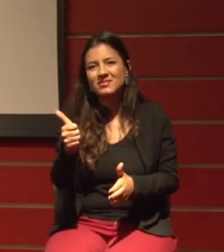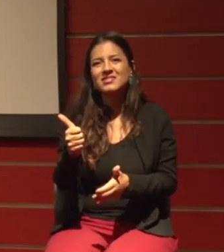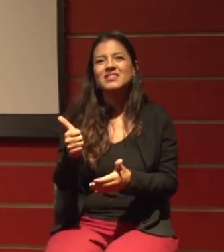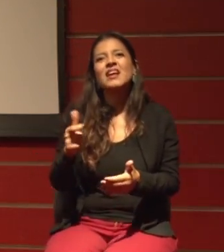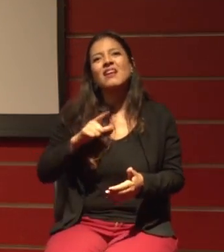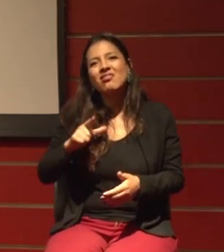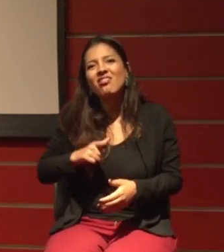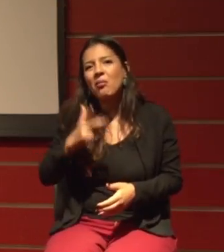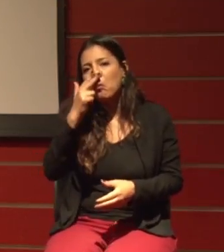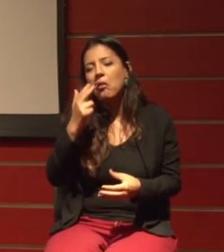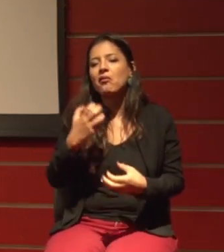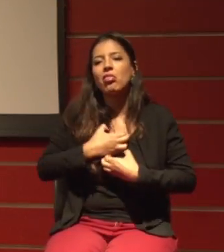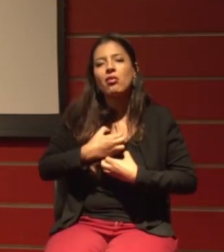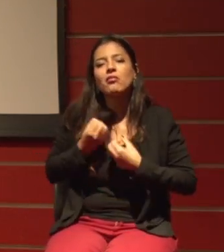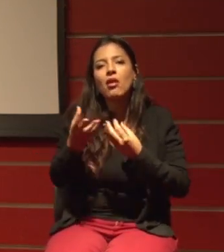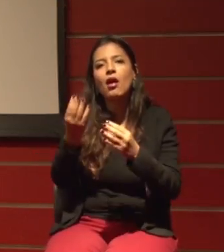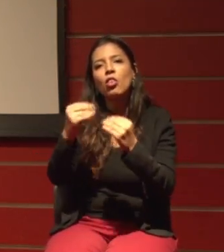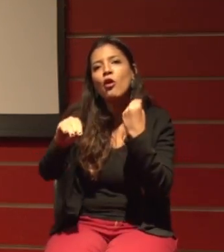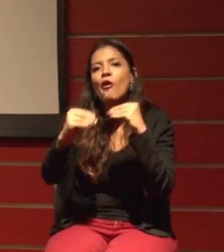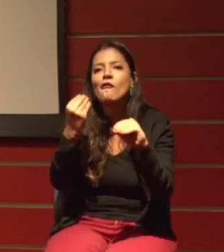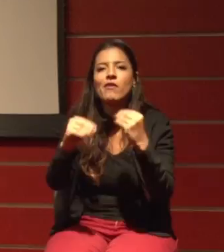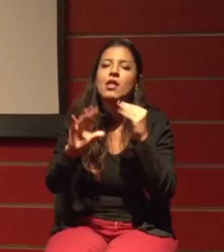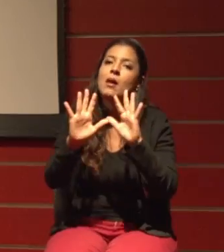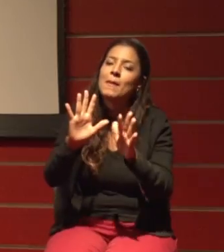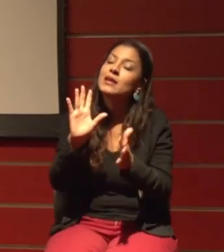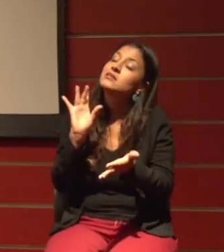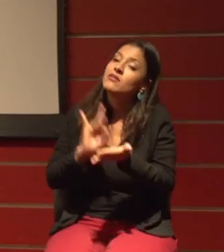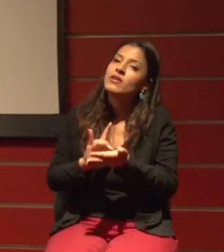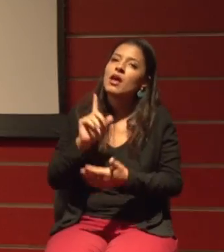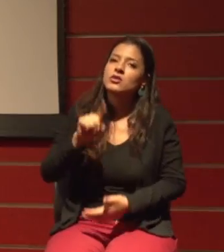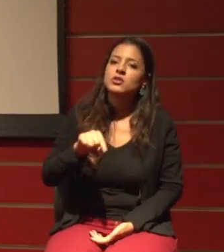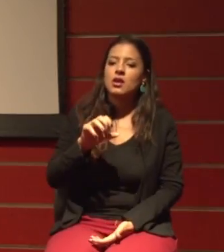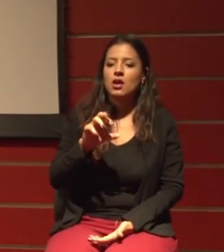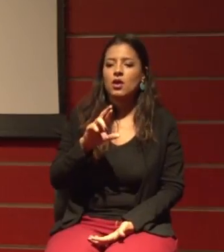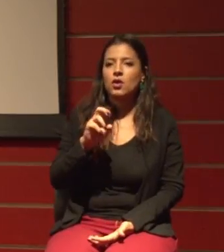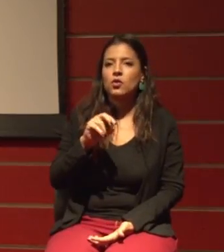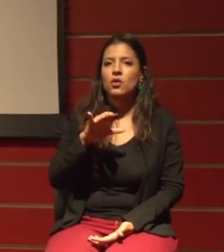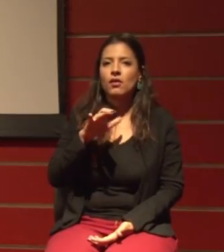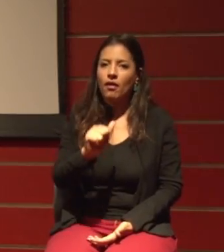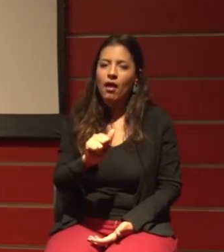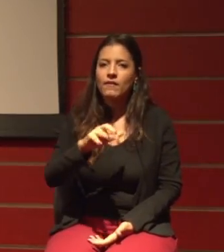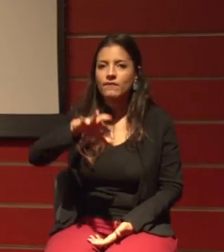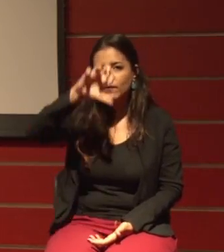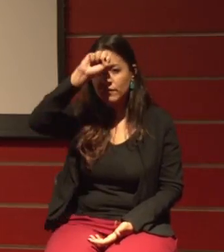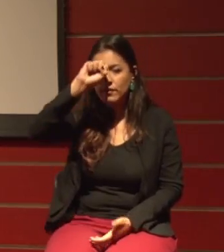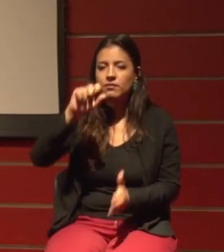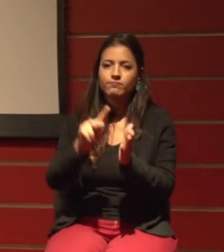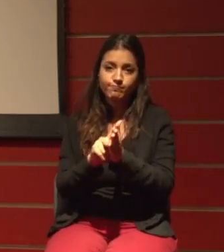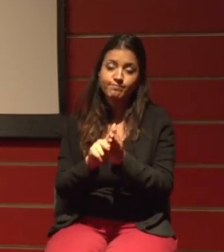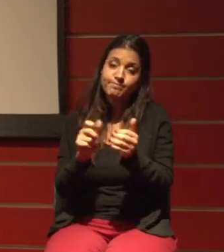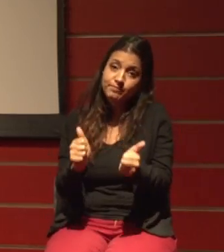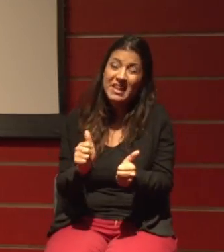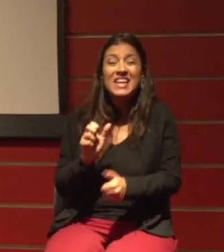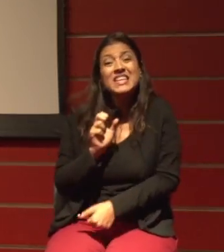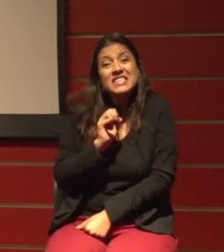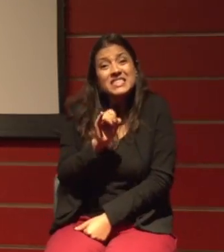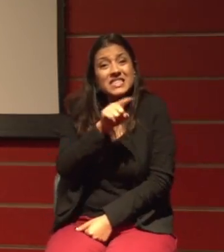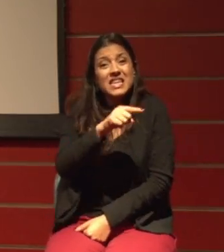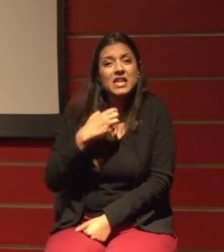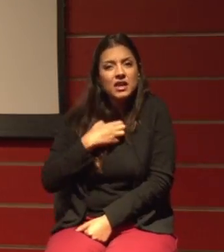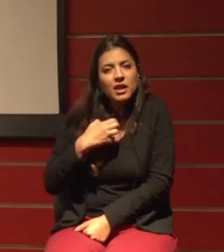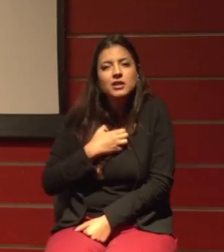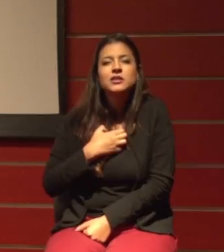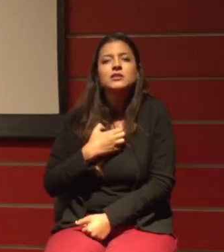tom novelesco para um filme que se pretende uma crônica de Vingança ganharia muito se se esmer asse mais profundamente em